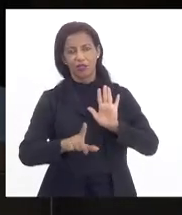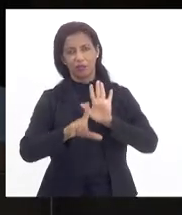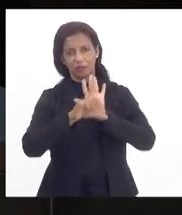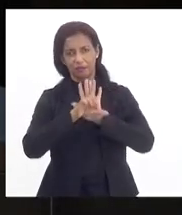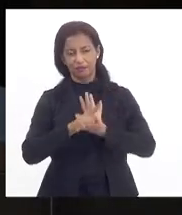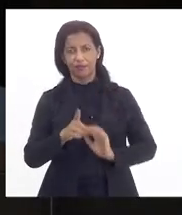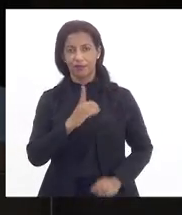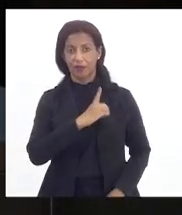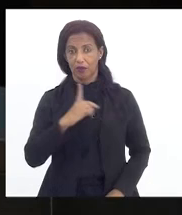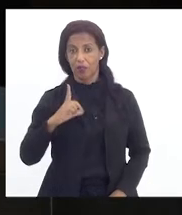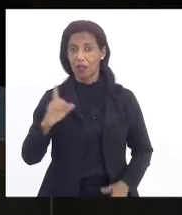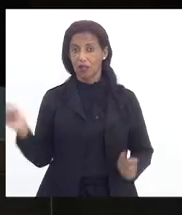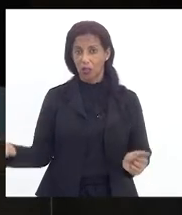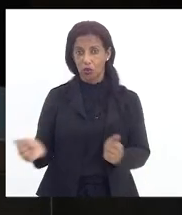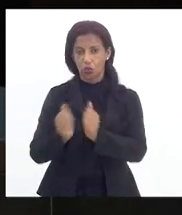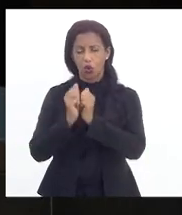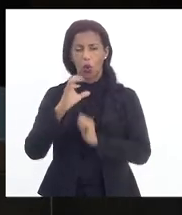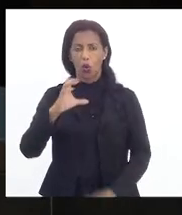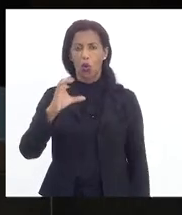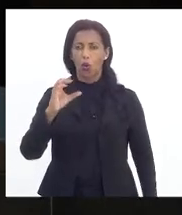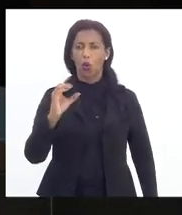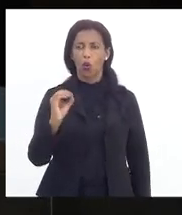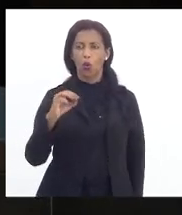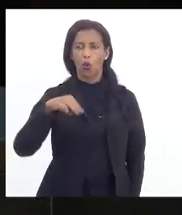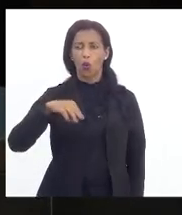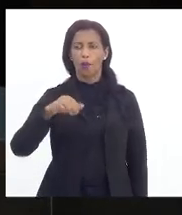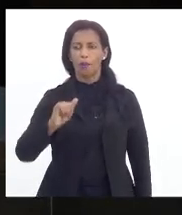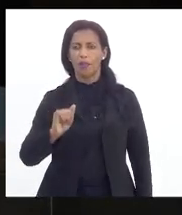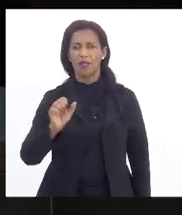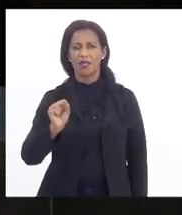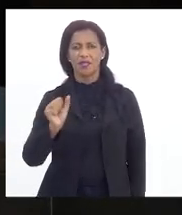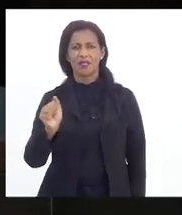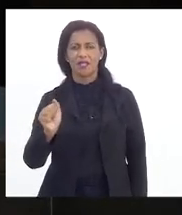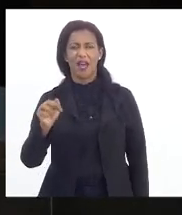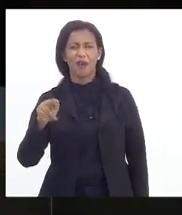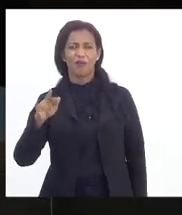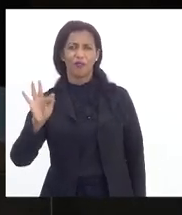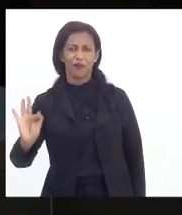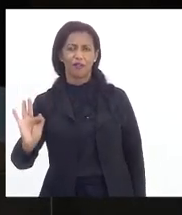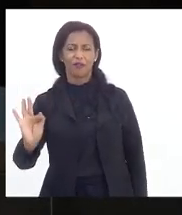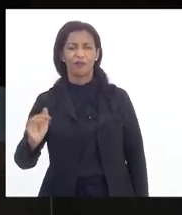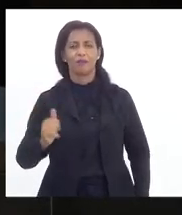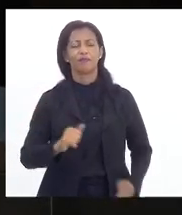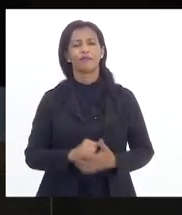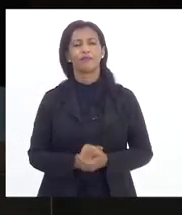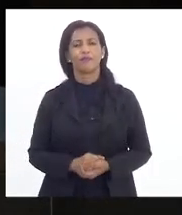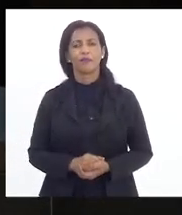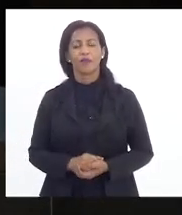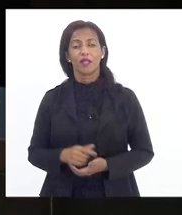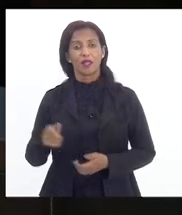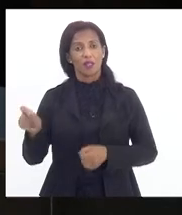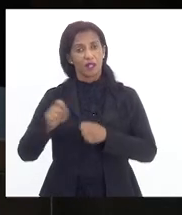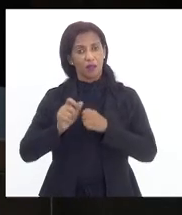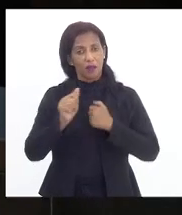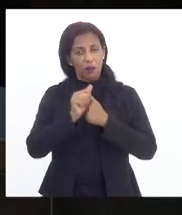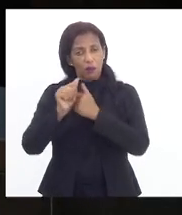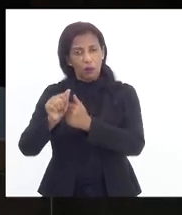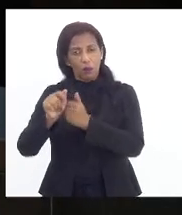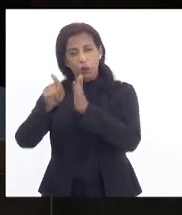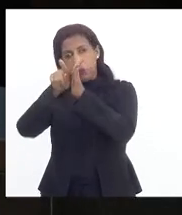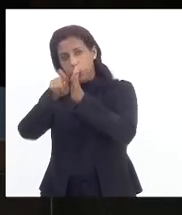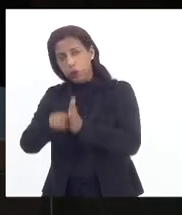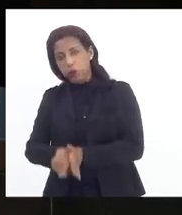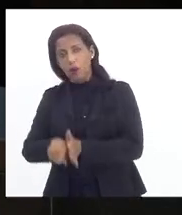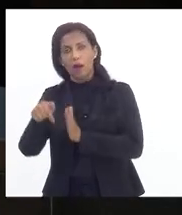defensoria está presente na começasse que é comissão de acompanhamento do Conselho consultivo perdão da começasse que faz acompanhamento do